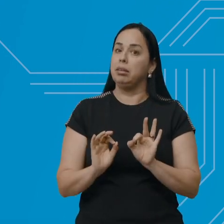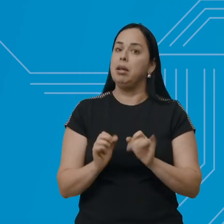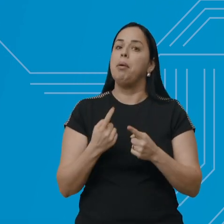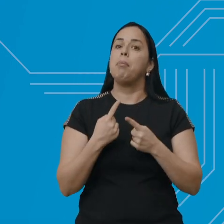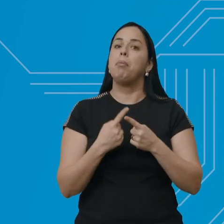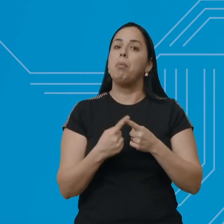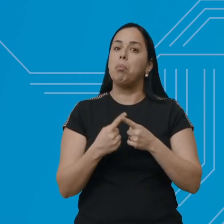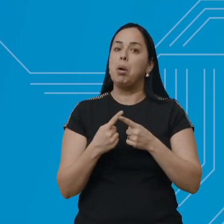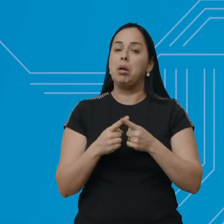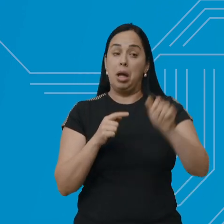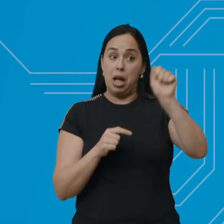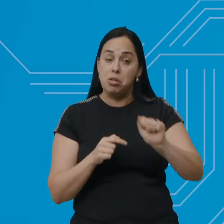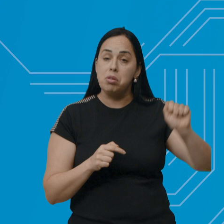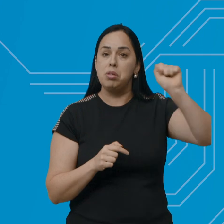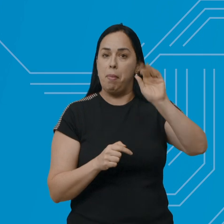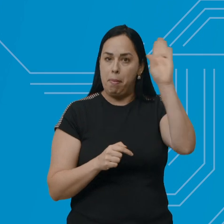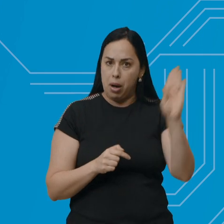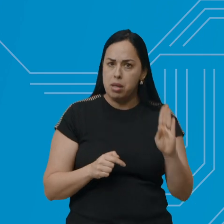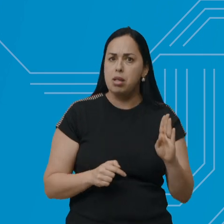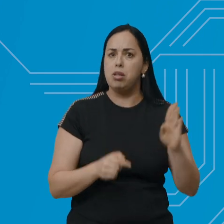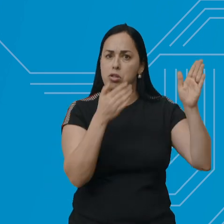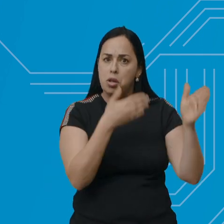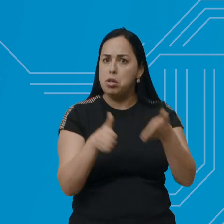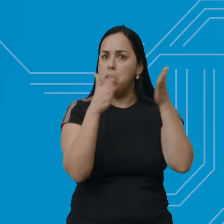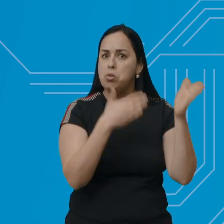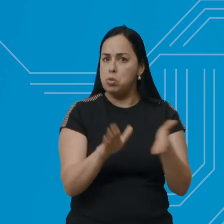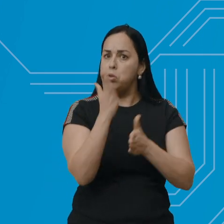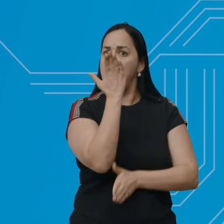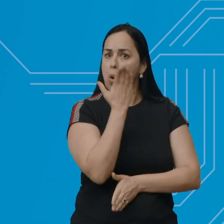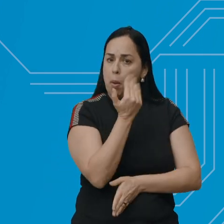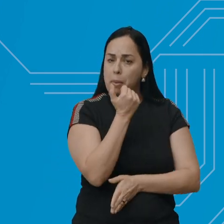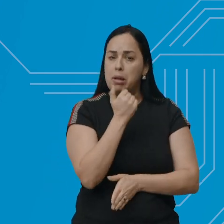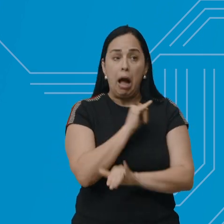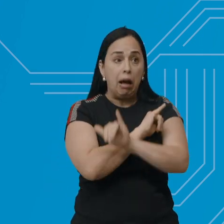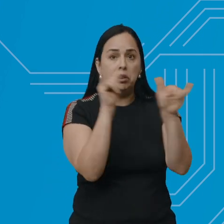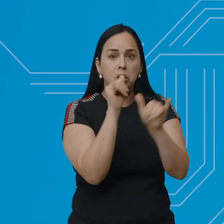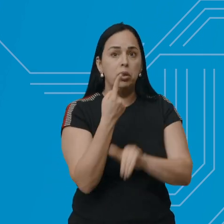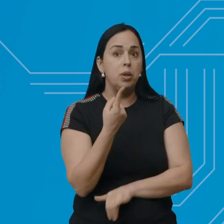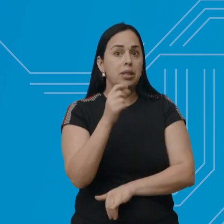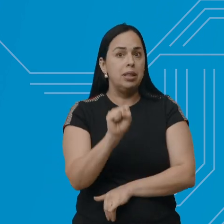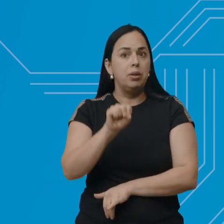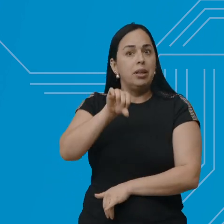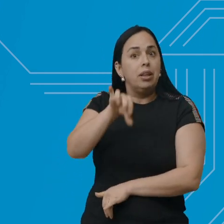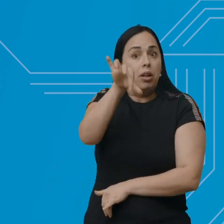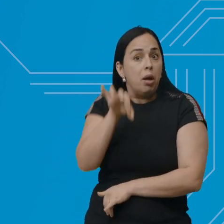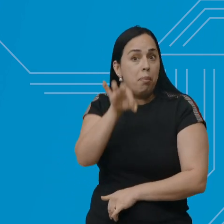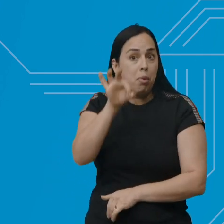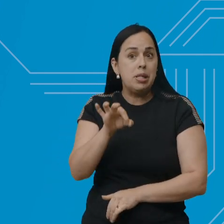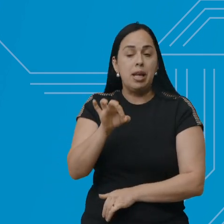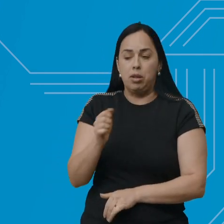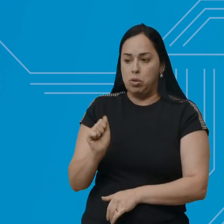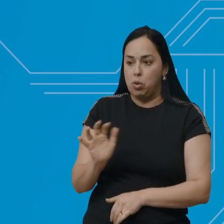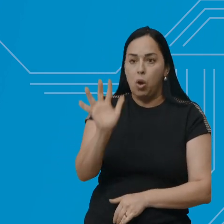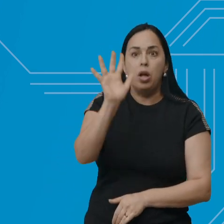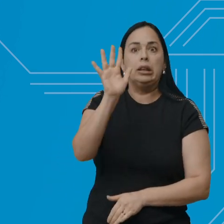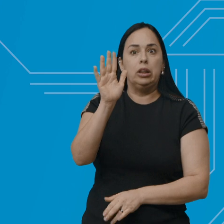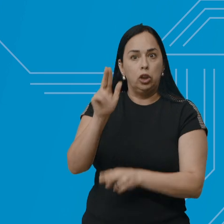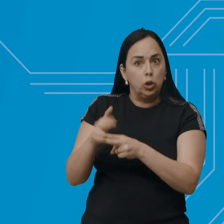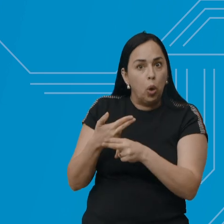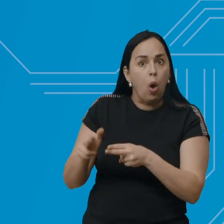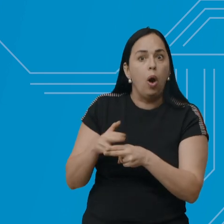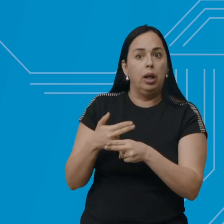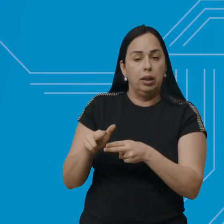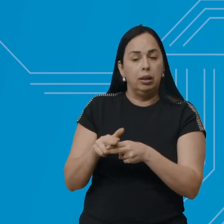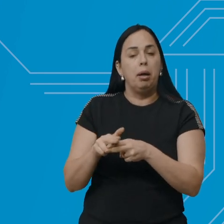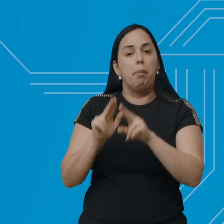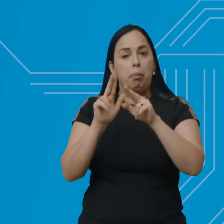É que, de acordo com a estimativa da Associação Brasileira da Indústria de Alimentação, a alta de 189% no preço do cacau nos